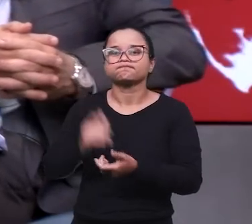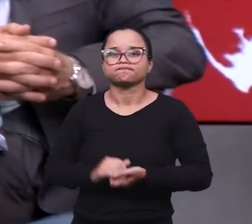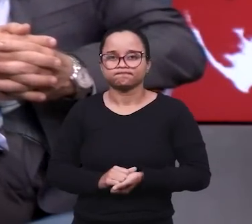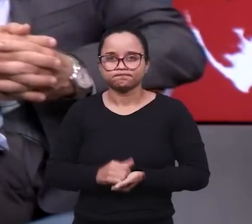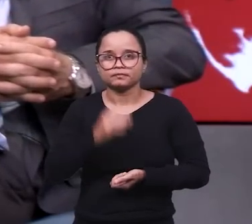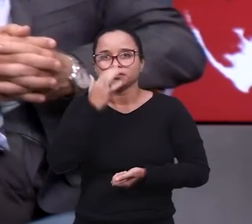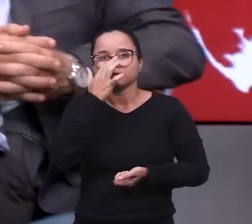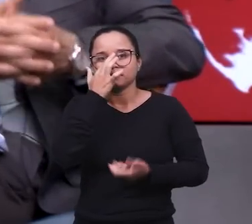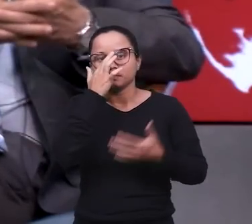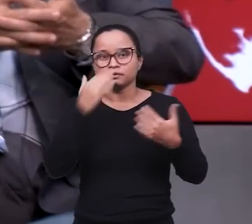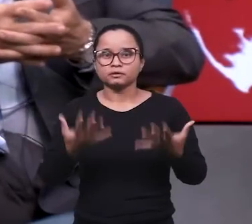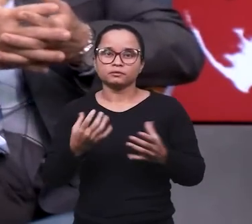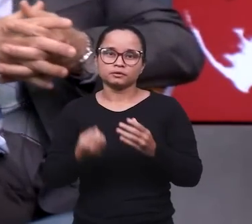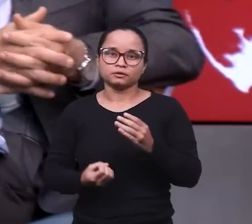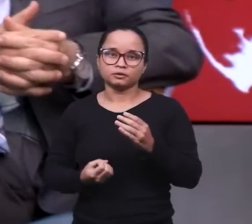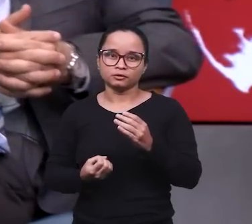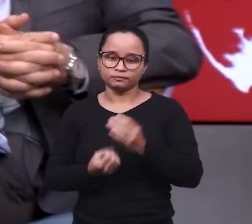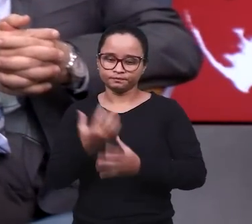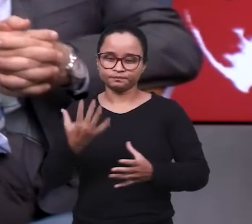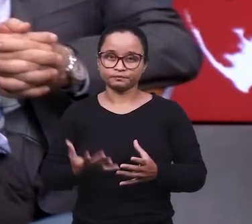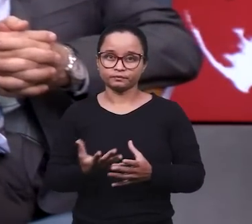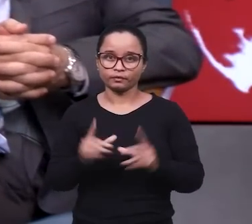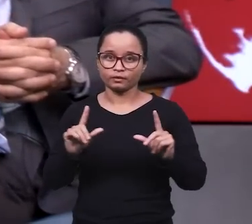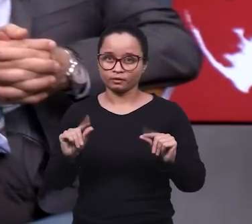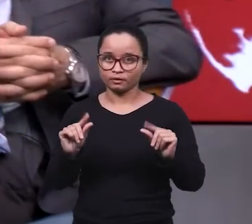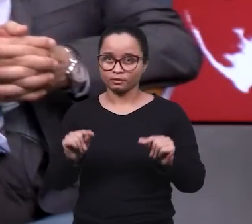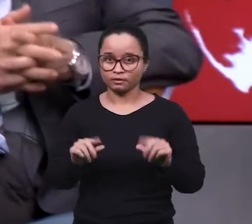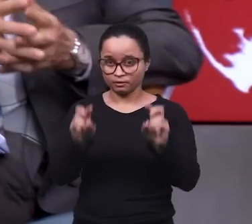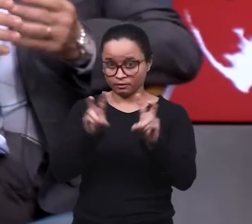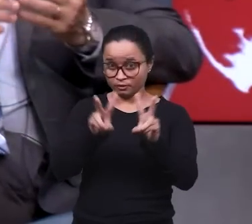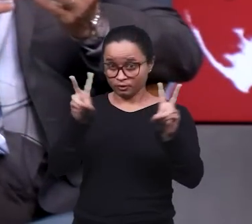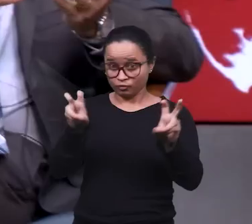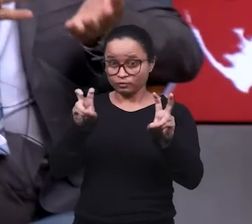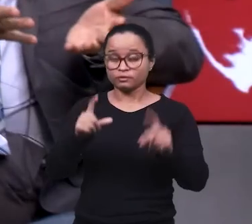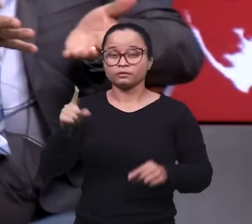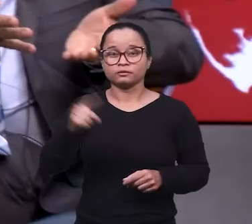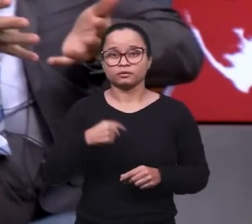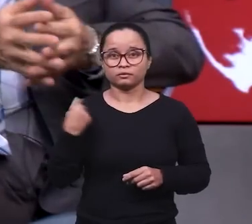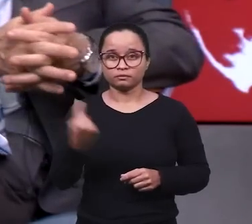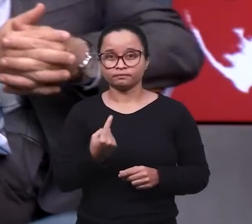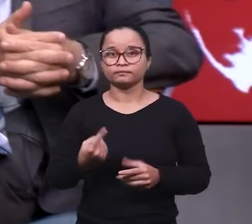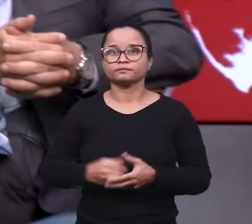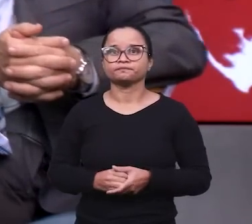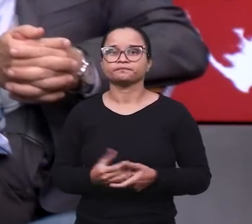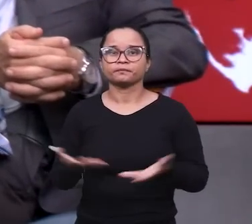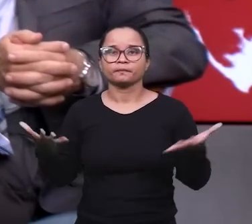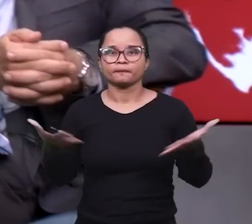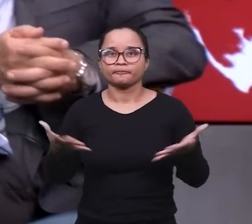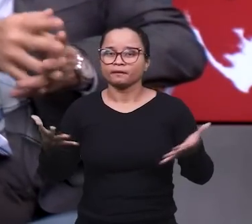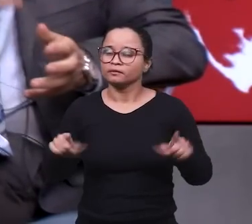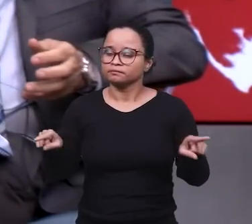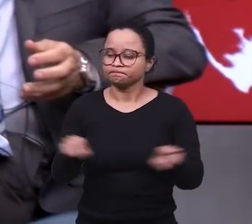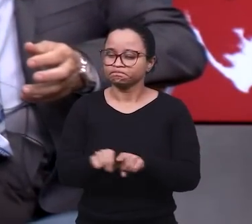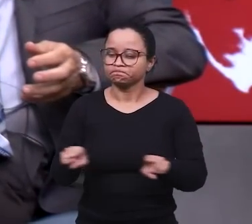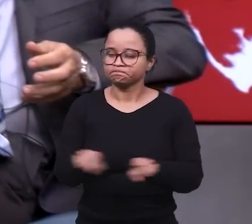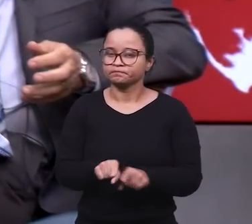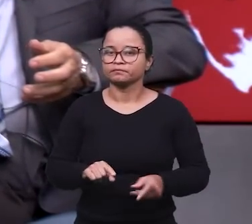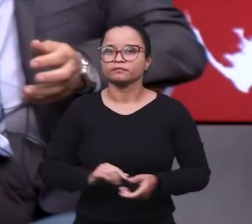grande. Por isso surgiu a necessidade, e é um assunto que nós vamos falar aqui também